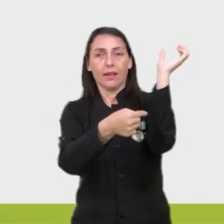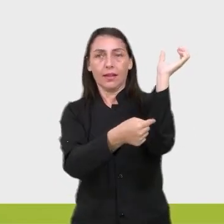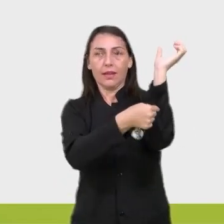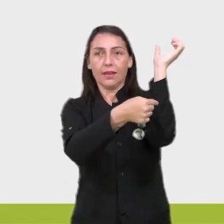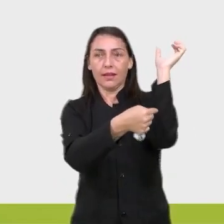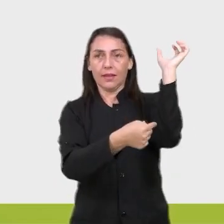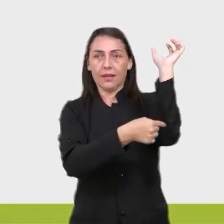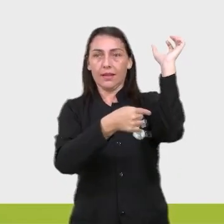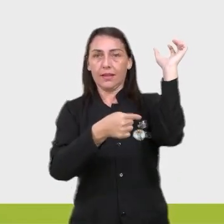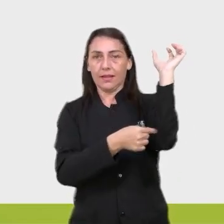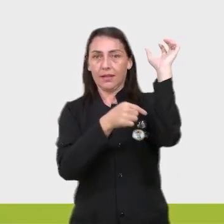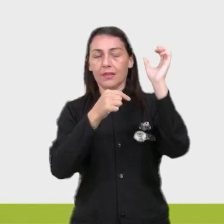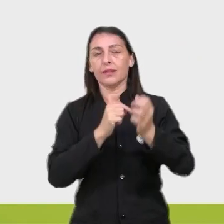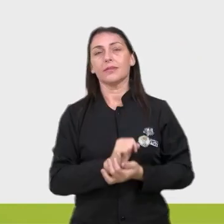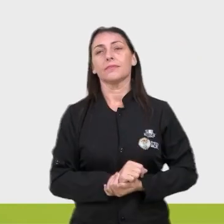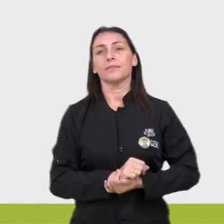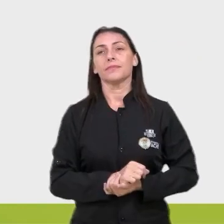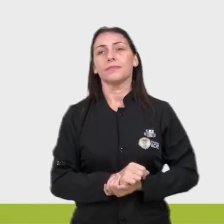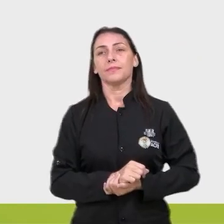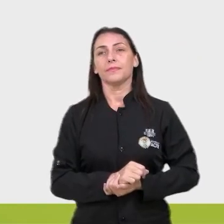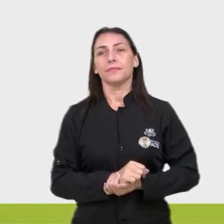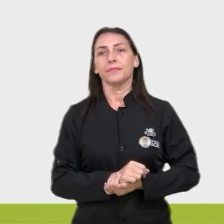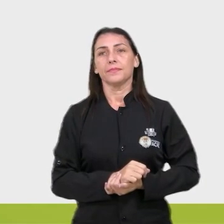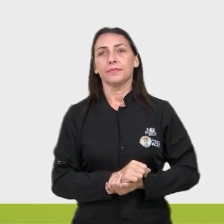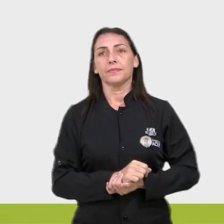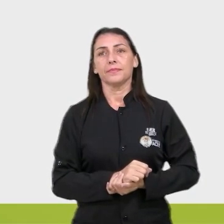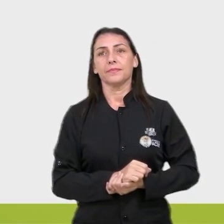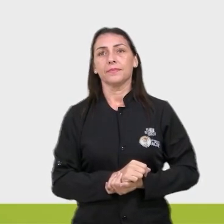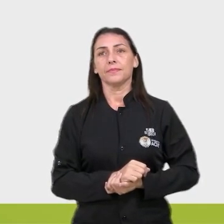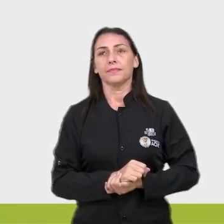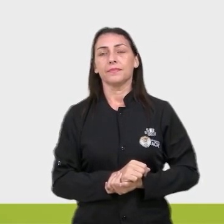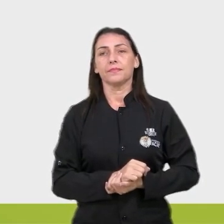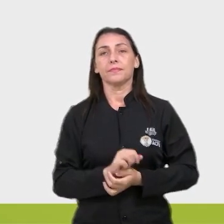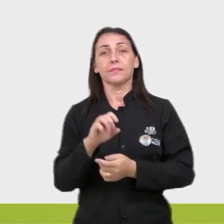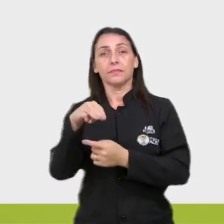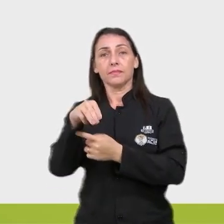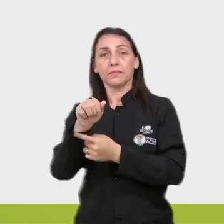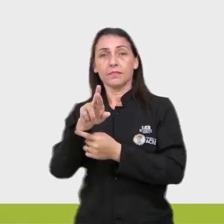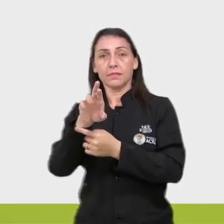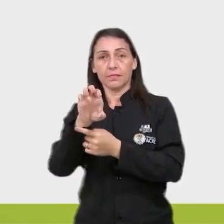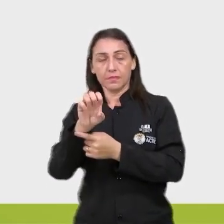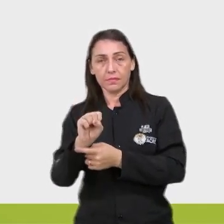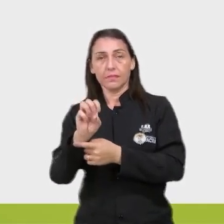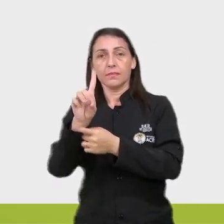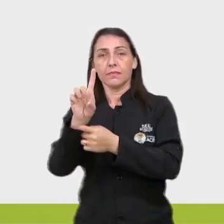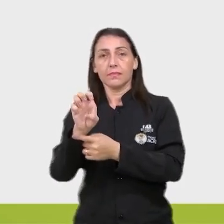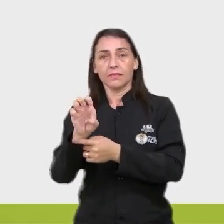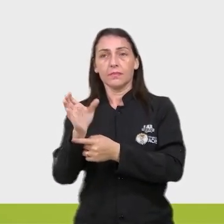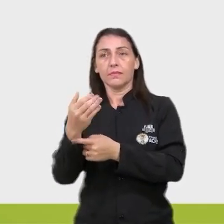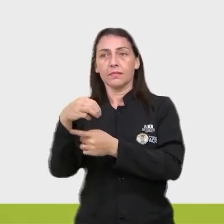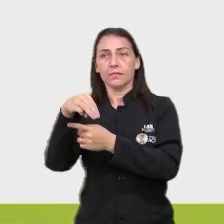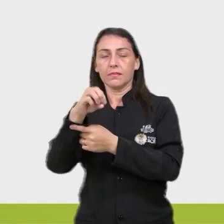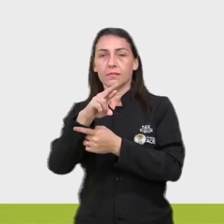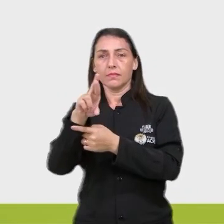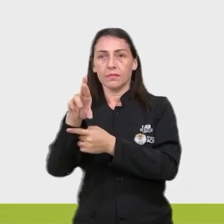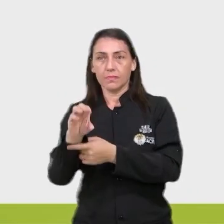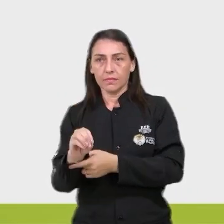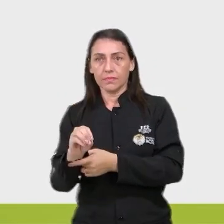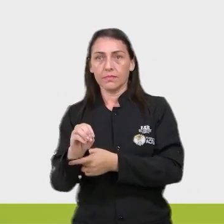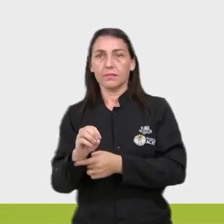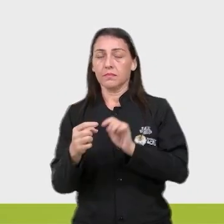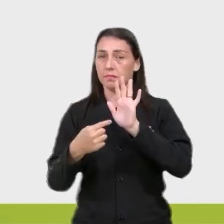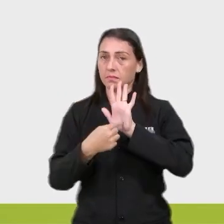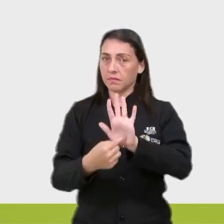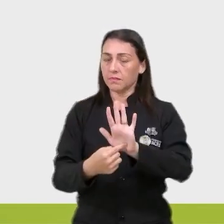agulha. Vamos lá para o próximo. Mares de morro. Mares de morro, vou mostrar